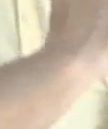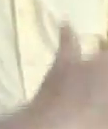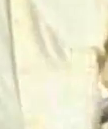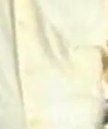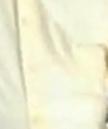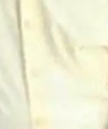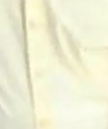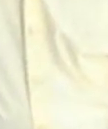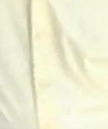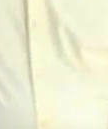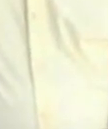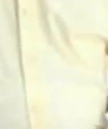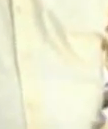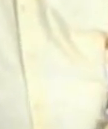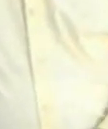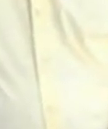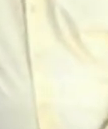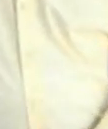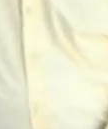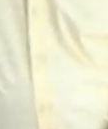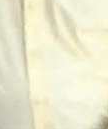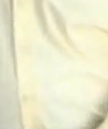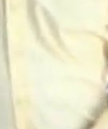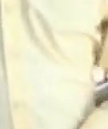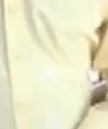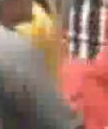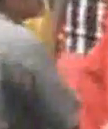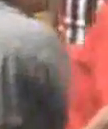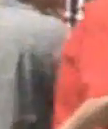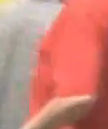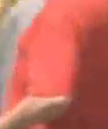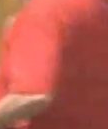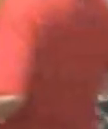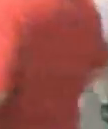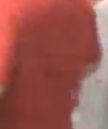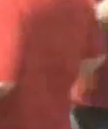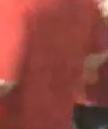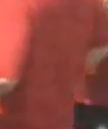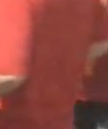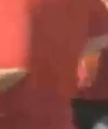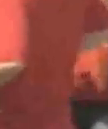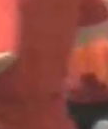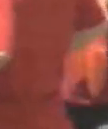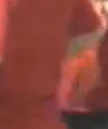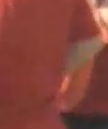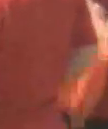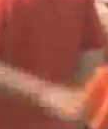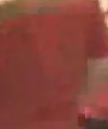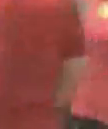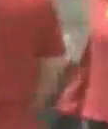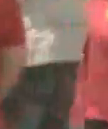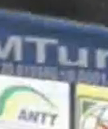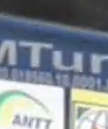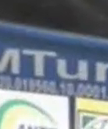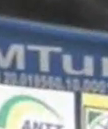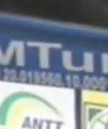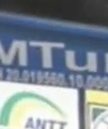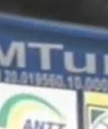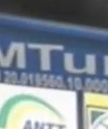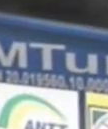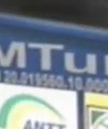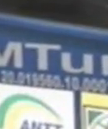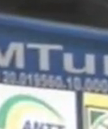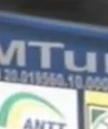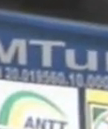Robson Faria é candidato ao cargo de governador do Rio Grande do Norte pelo PSD, Partido Social Democrático. Tem